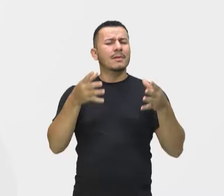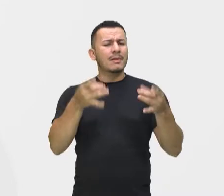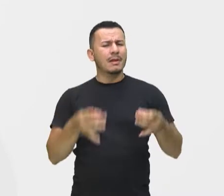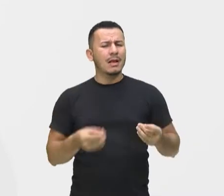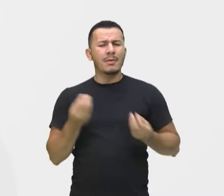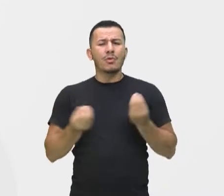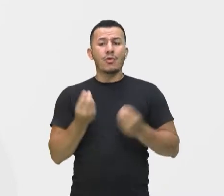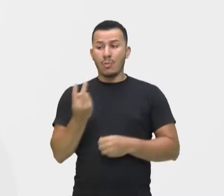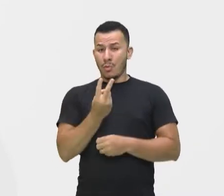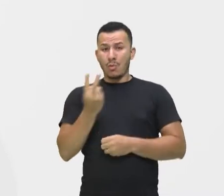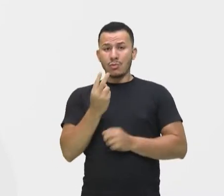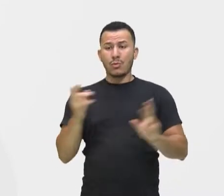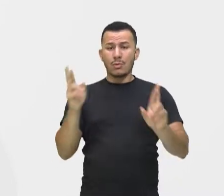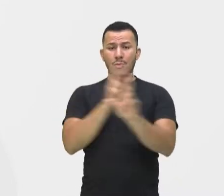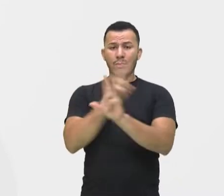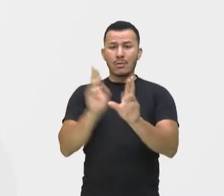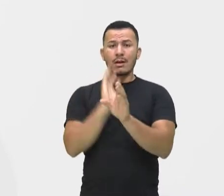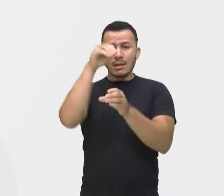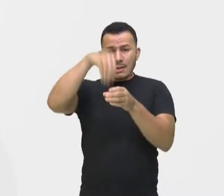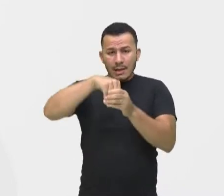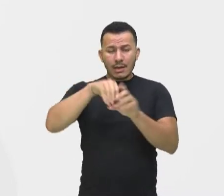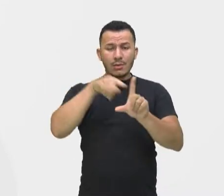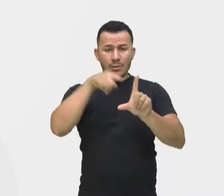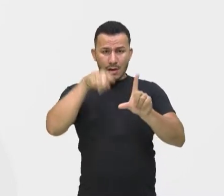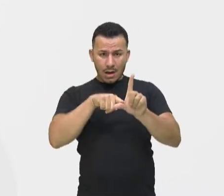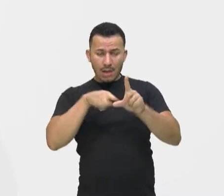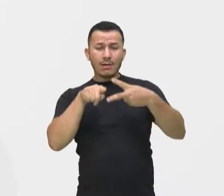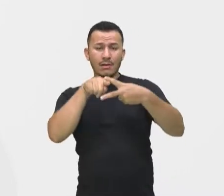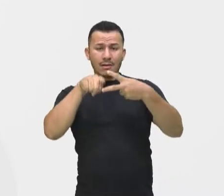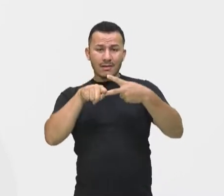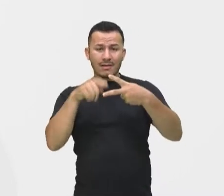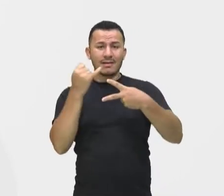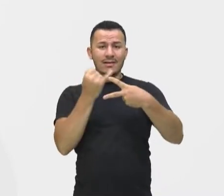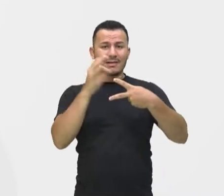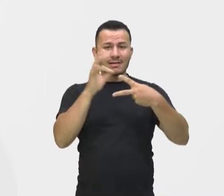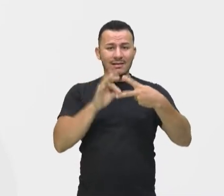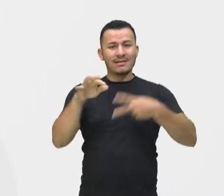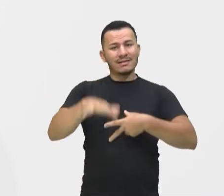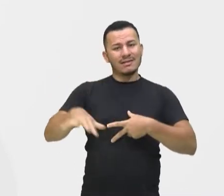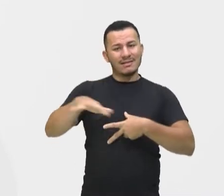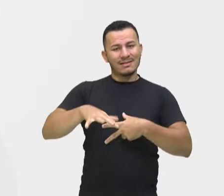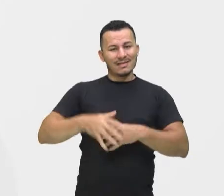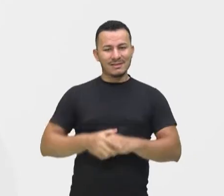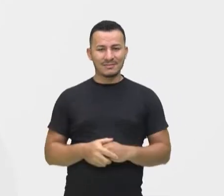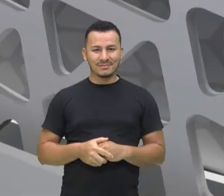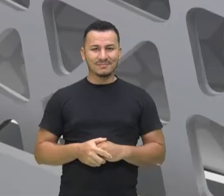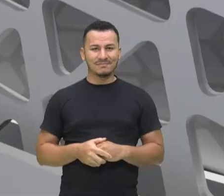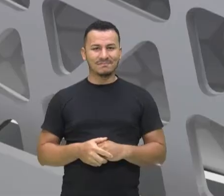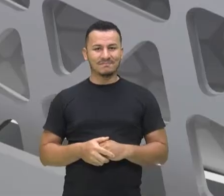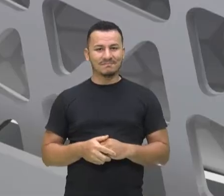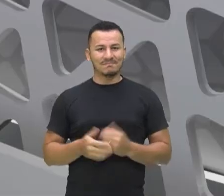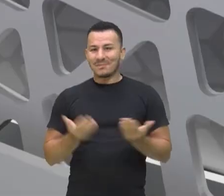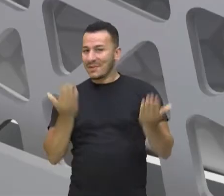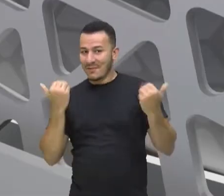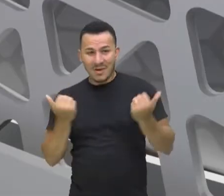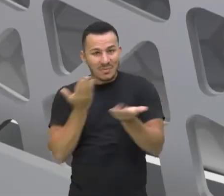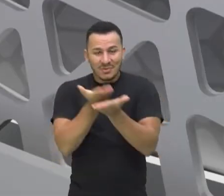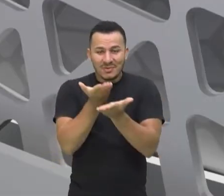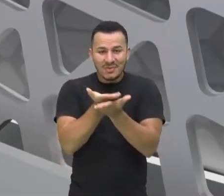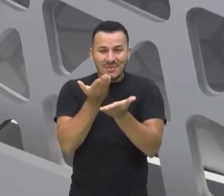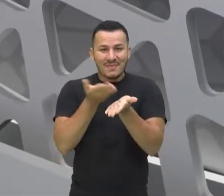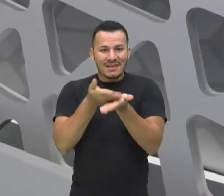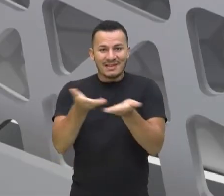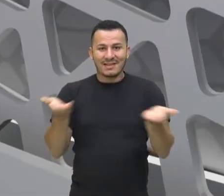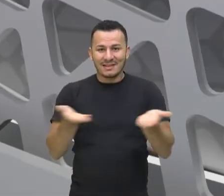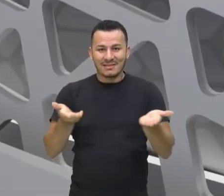entre ângulos internos e externos de polígonos. Então, alunos, vamos então